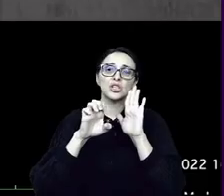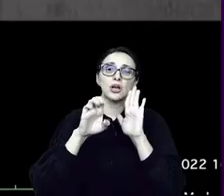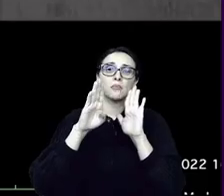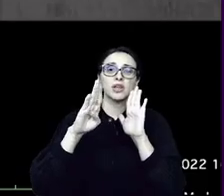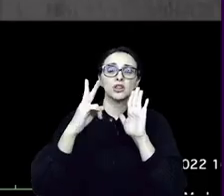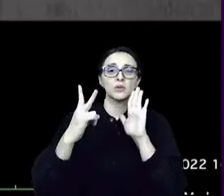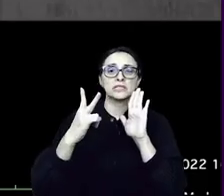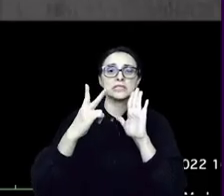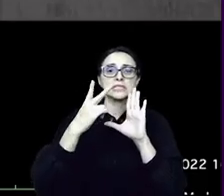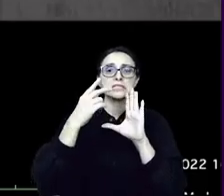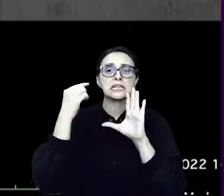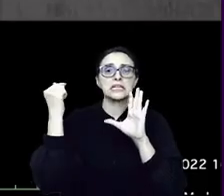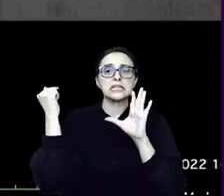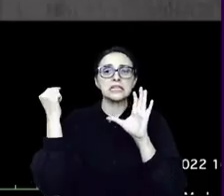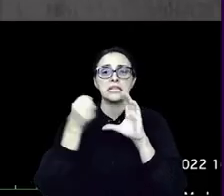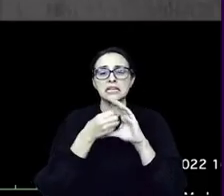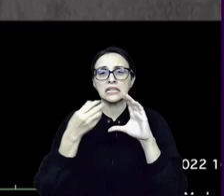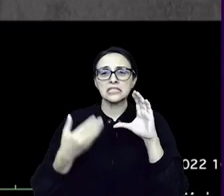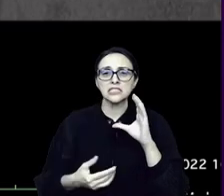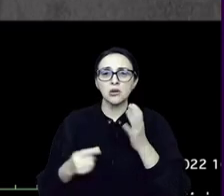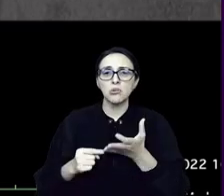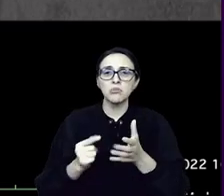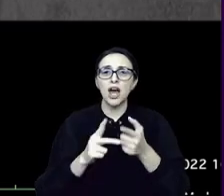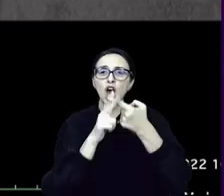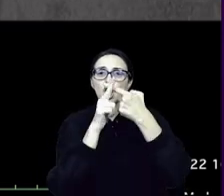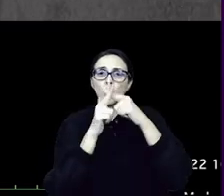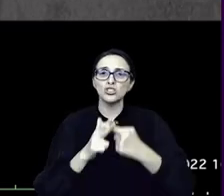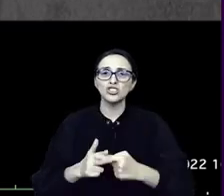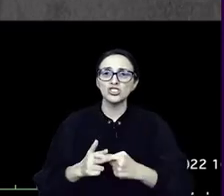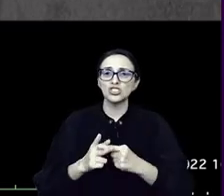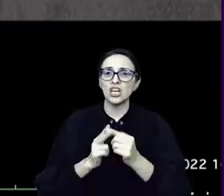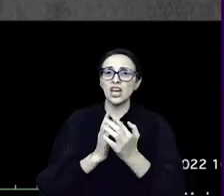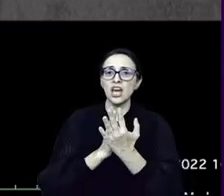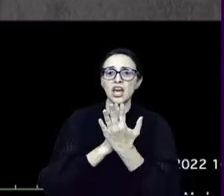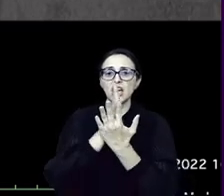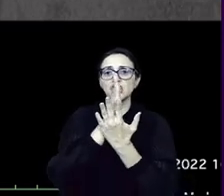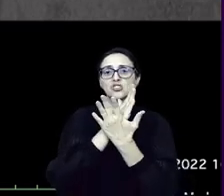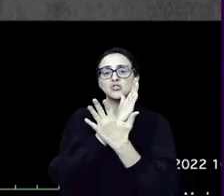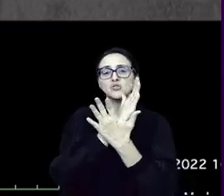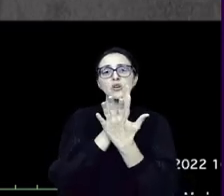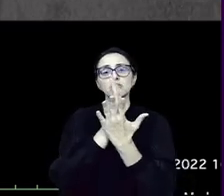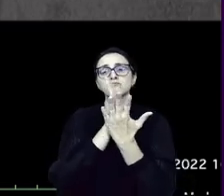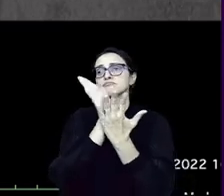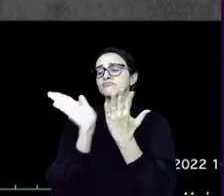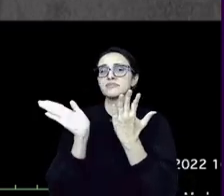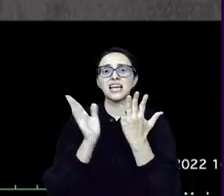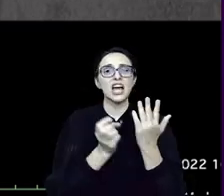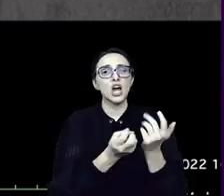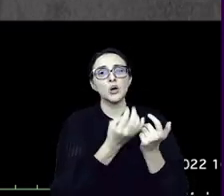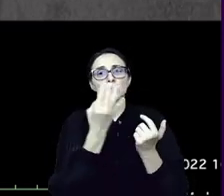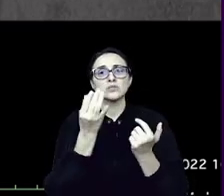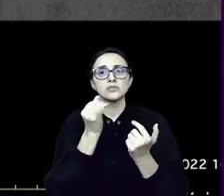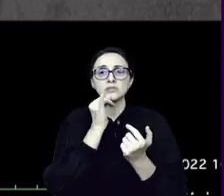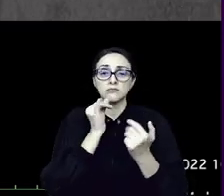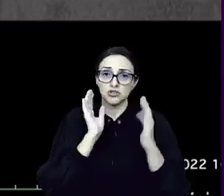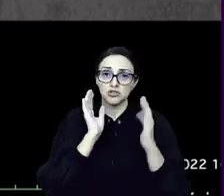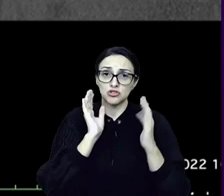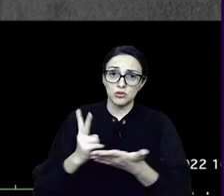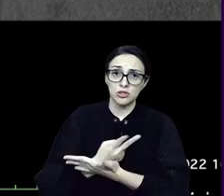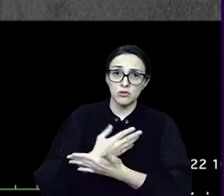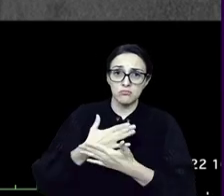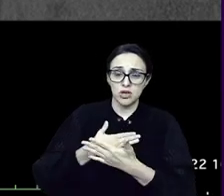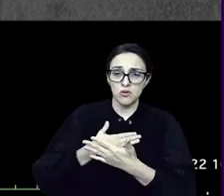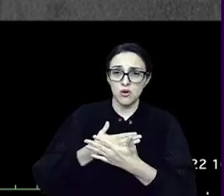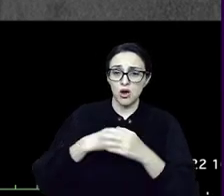uma caracterização se a gente não tem uma correção de eixo? Se o exame que a gente usa, quantas vezes, por exemplo, já aconteceu comigo, de você fazer uma